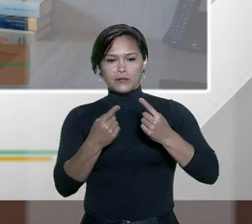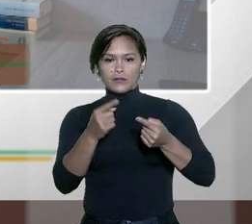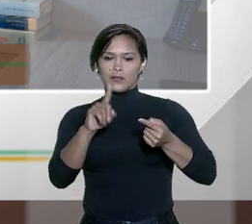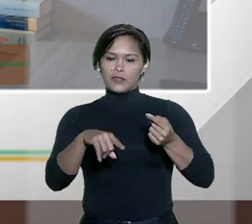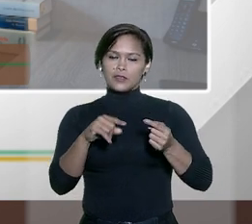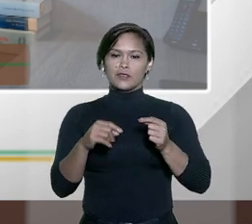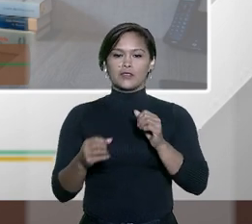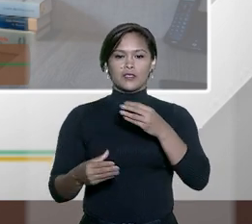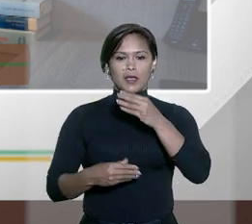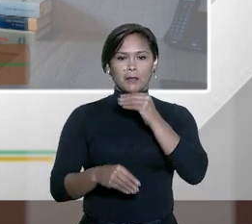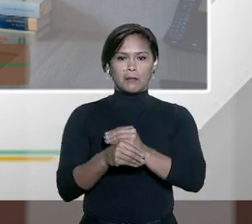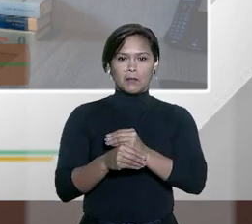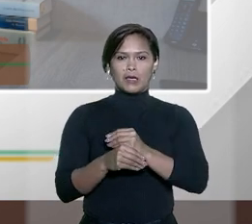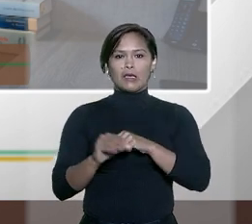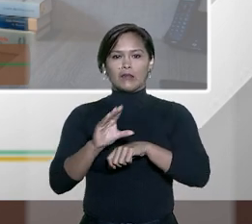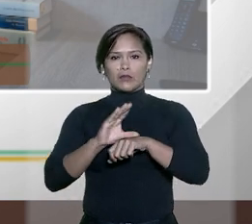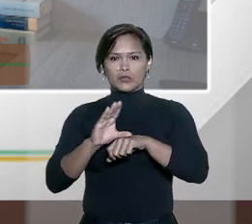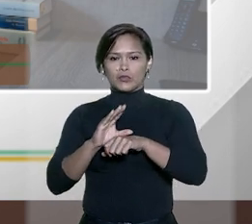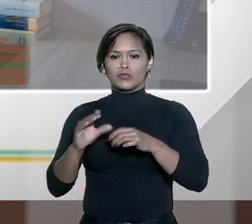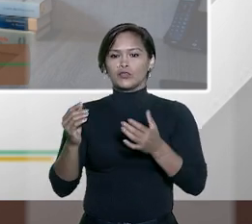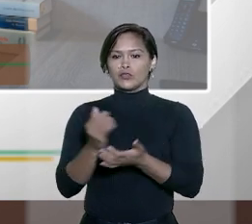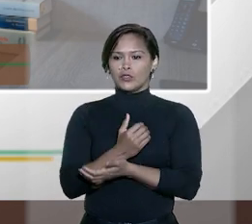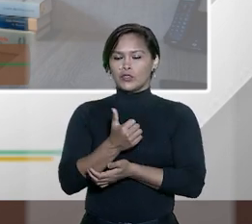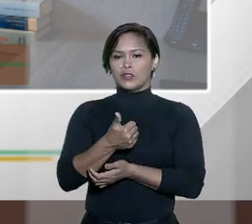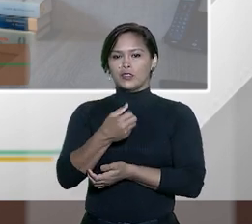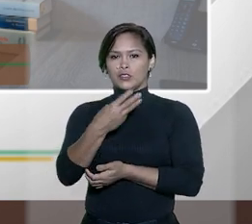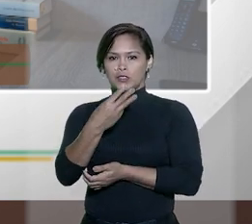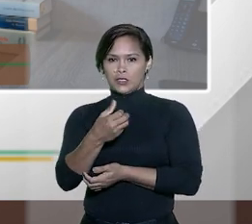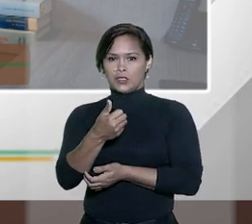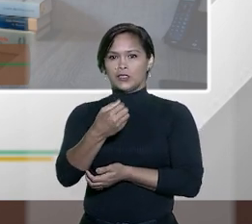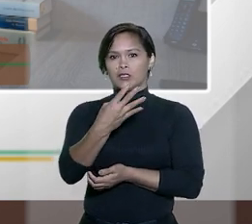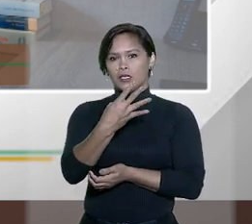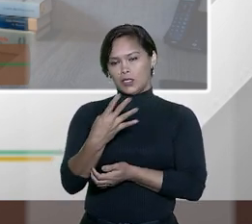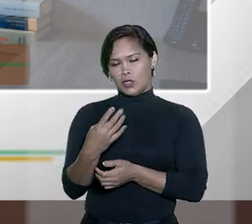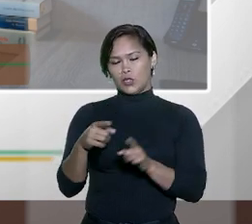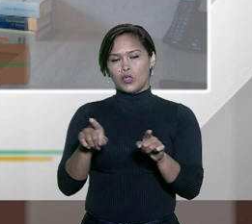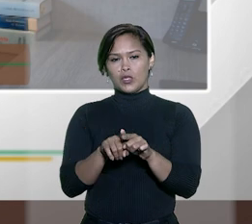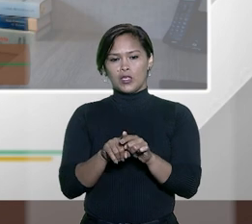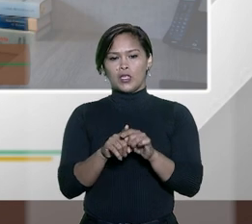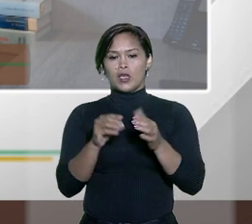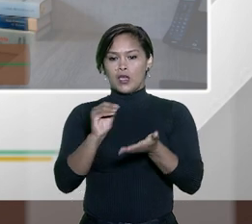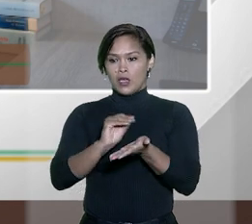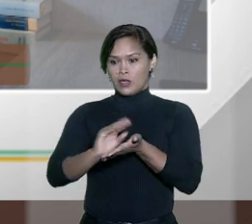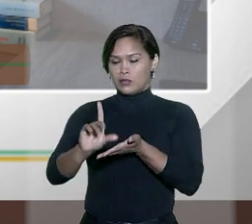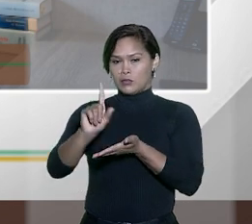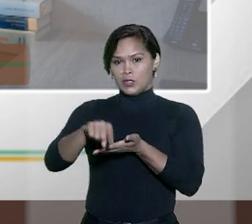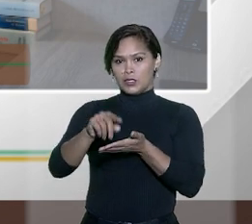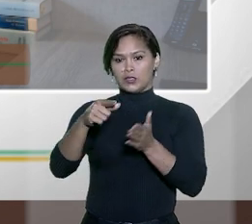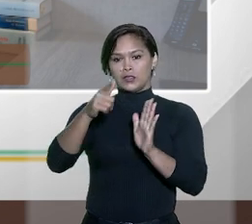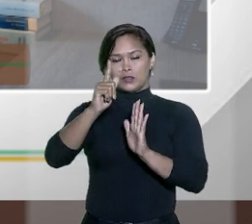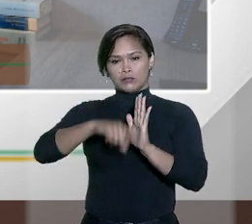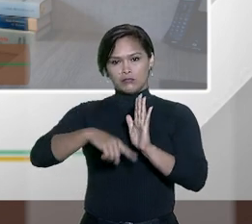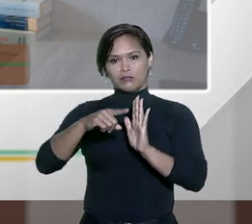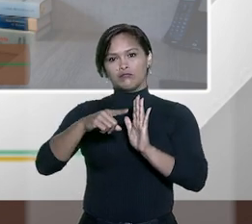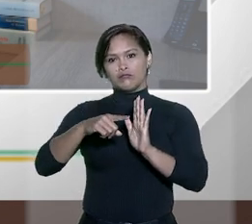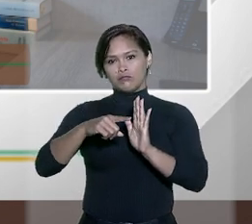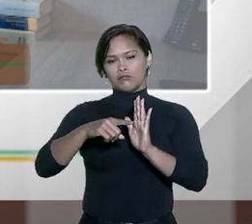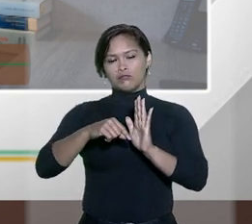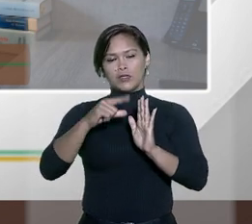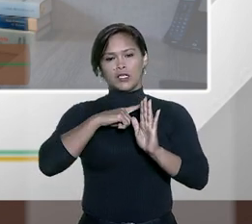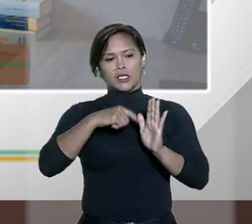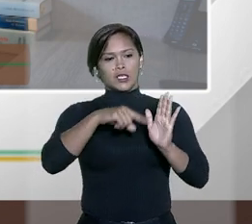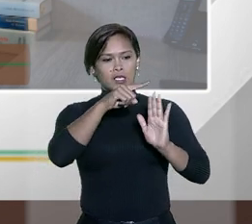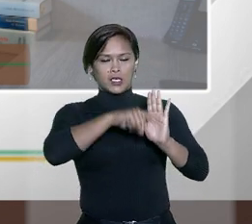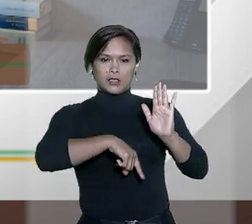a emenda constitucional, as emendas constitucionais 113 e 114, a expedição do precatório para que fosse